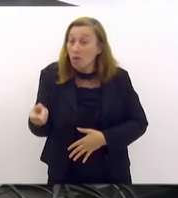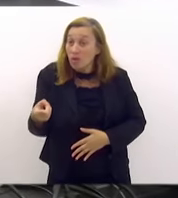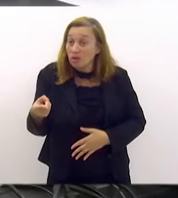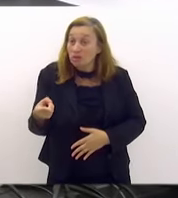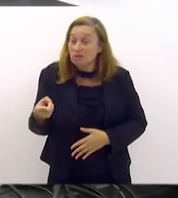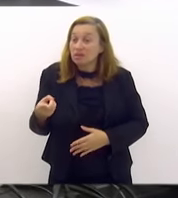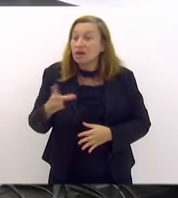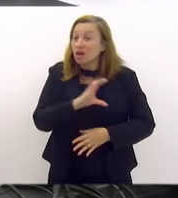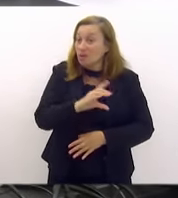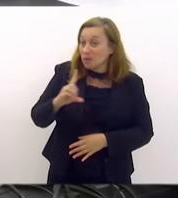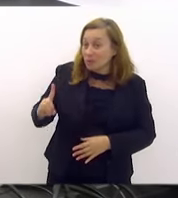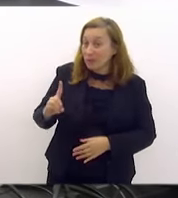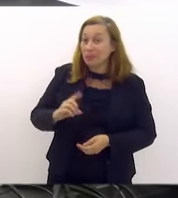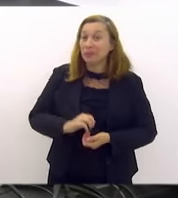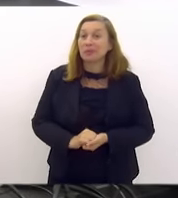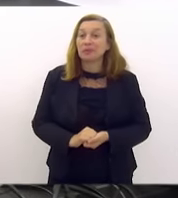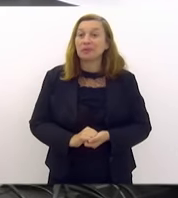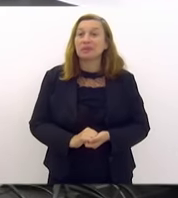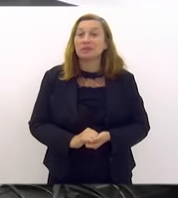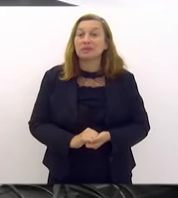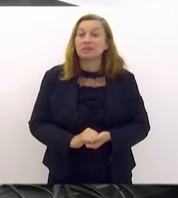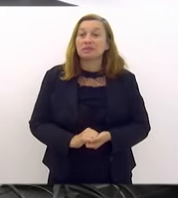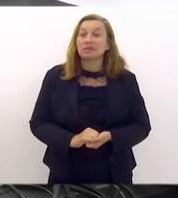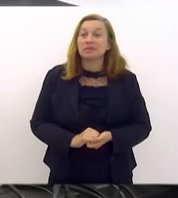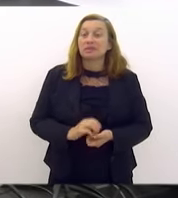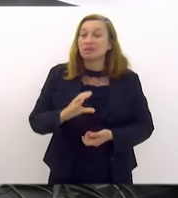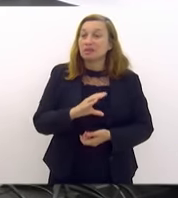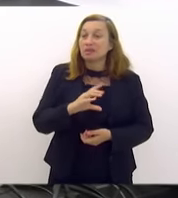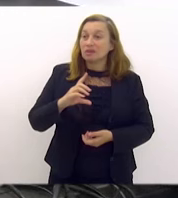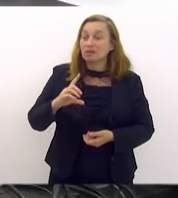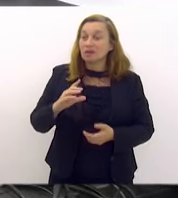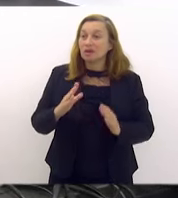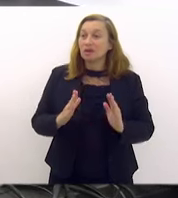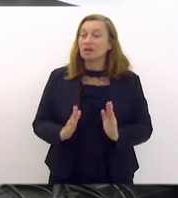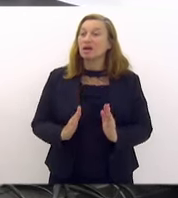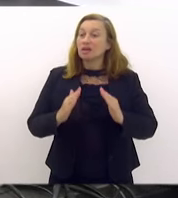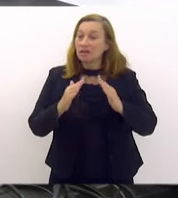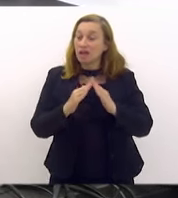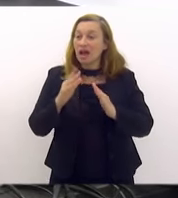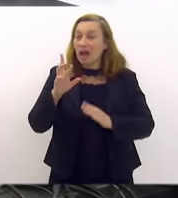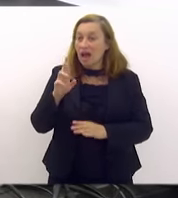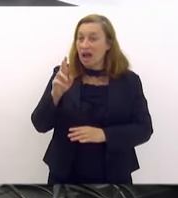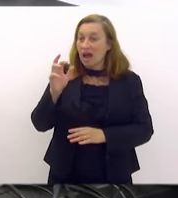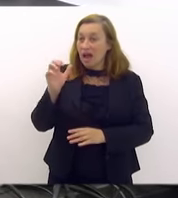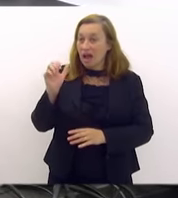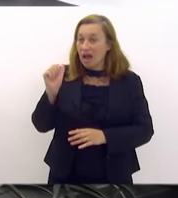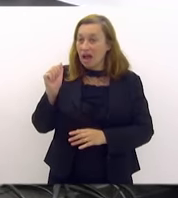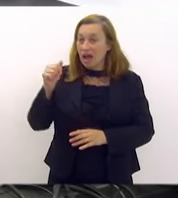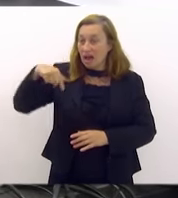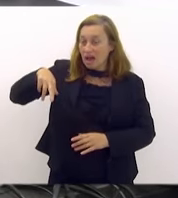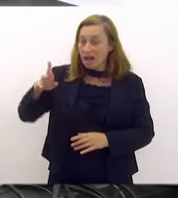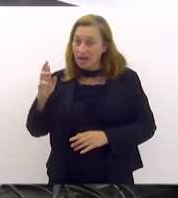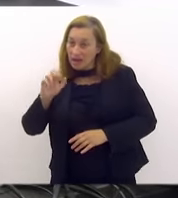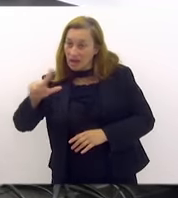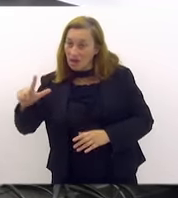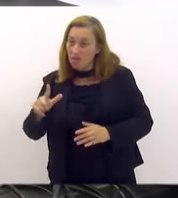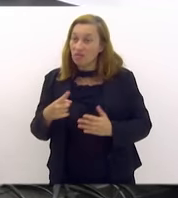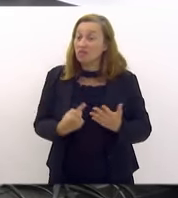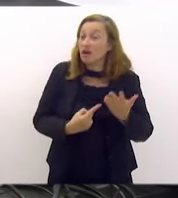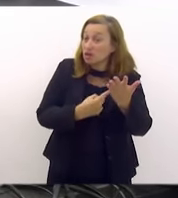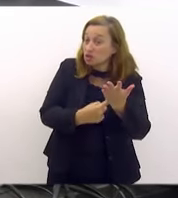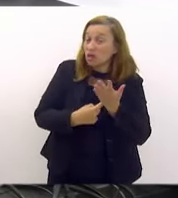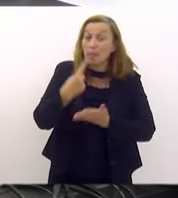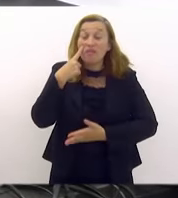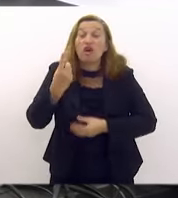a coordenadora da comissão aqui na casa Senhora Raquel vai nos vai contribuir pra gente ver